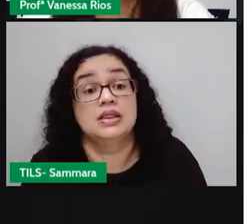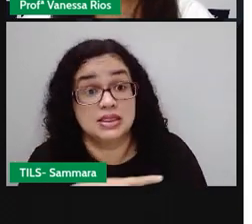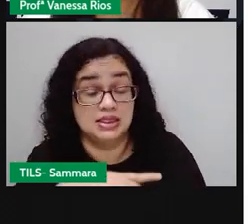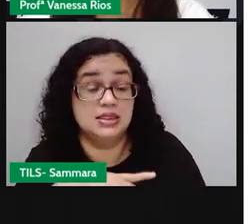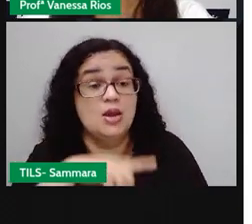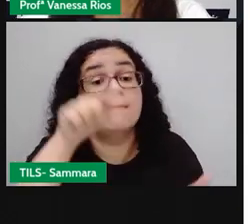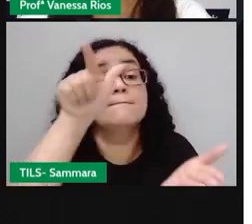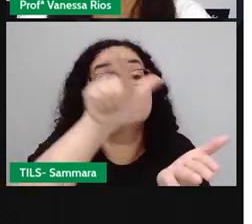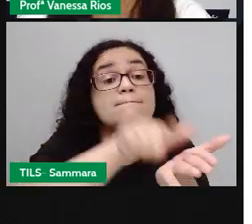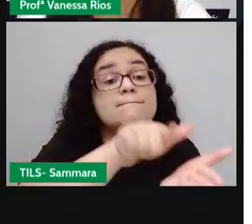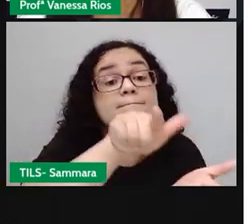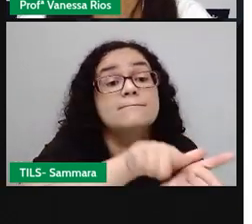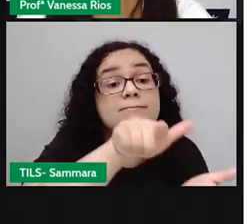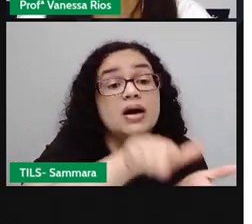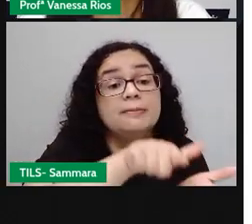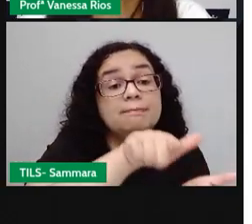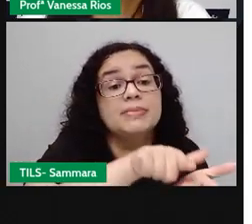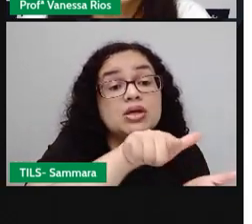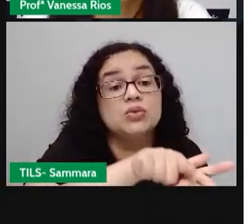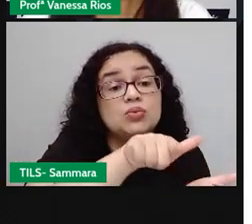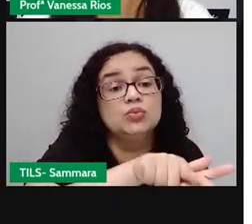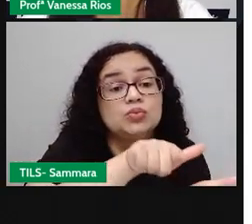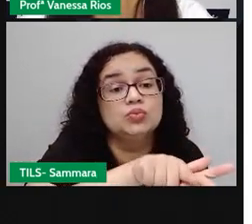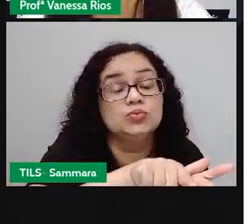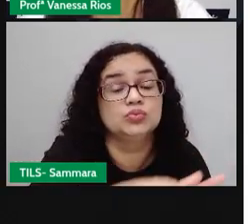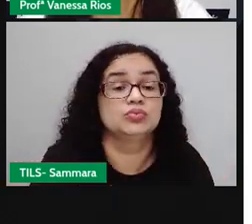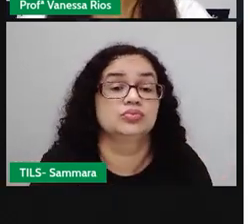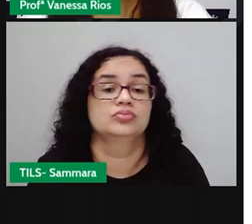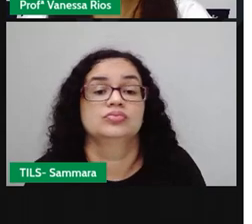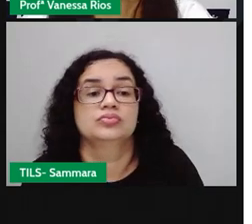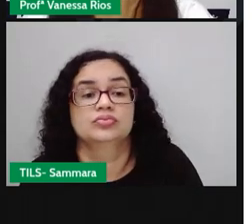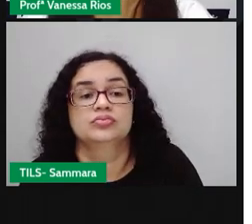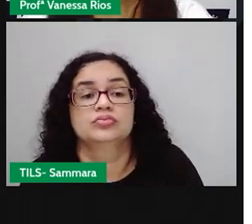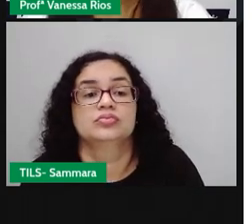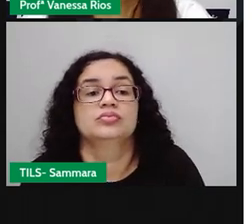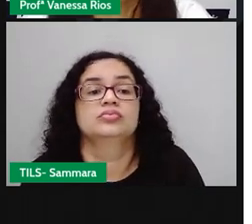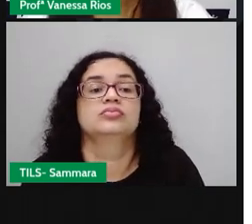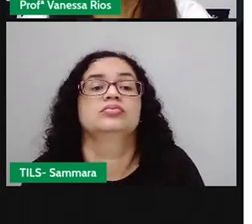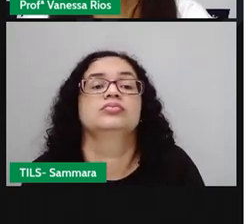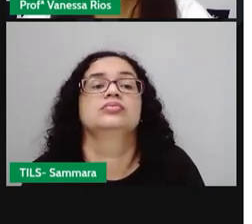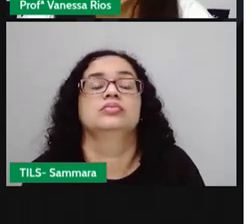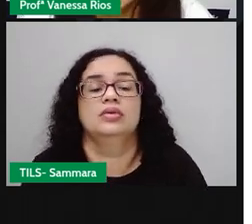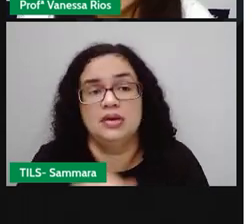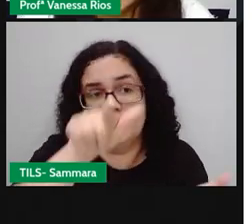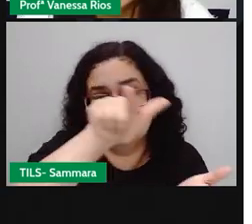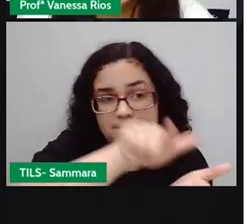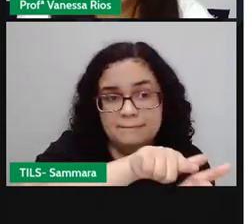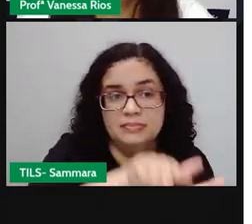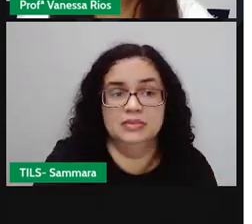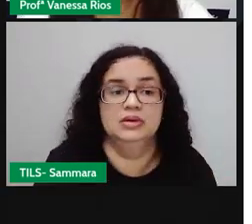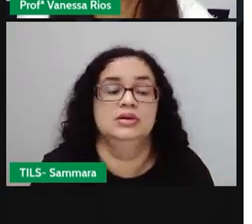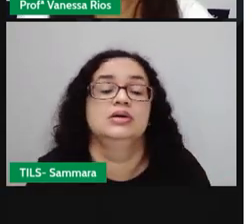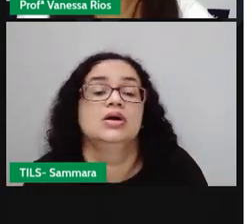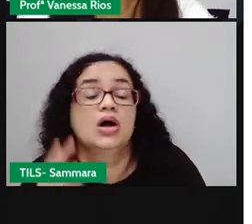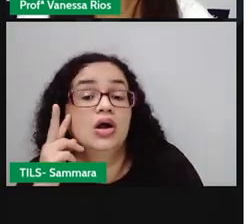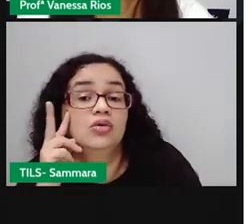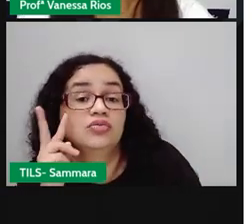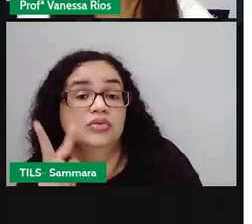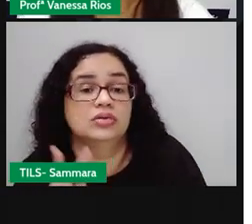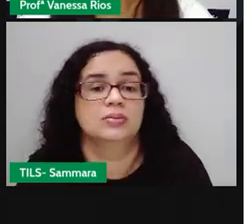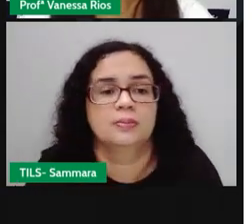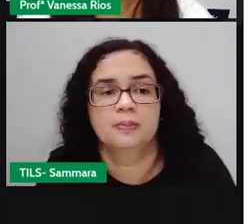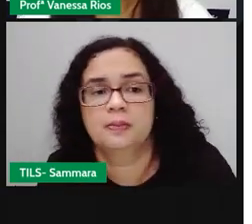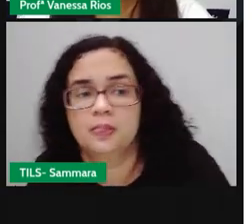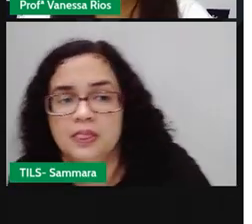nós temos aí brinquedos de papel. Isso mesmo, papel. E a gente vai ver aí, ó,